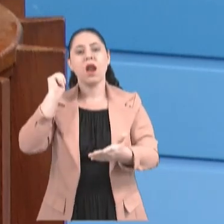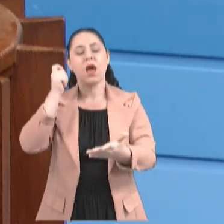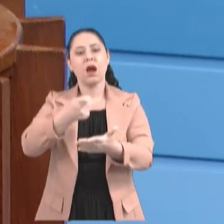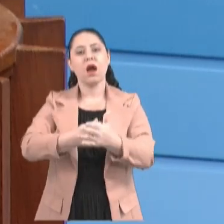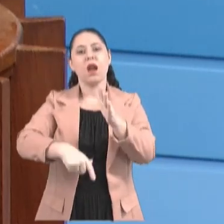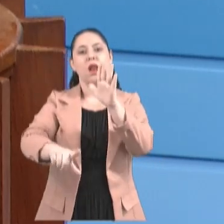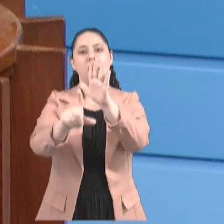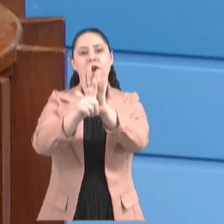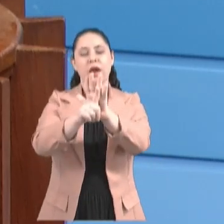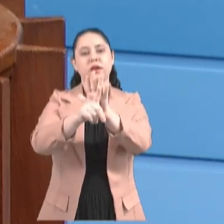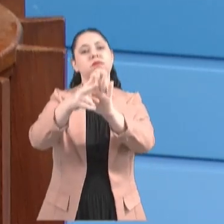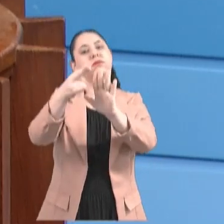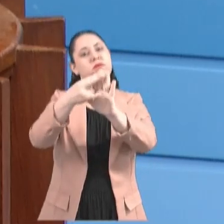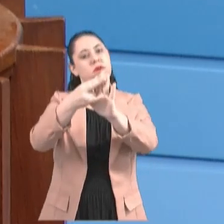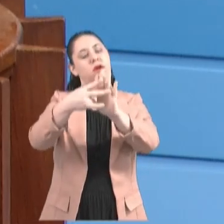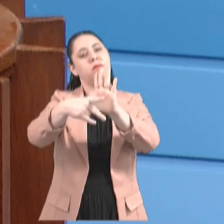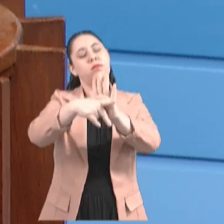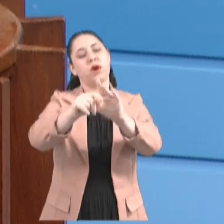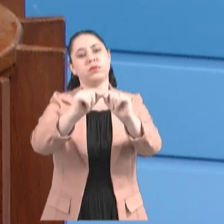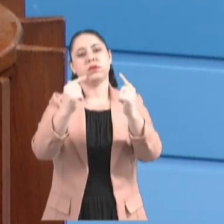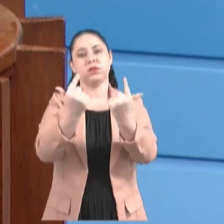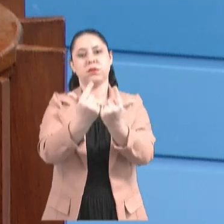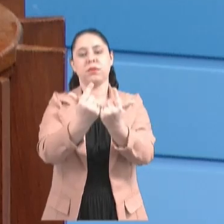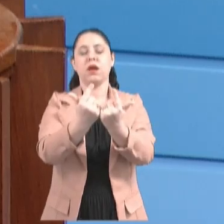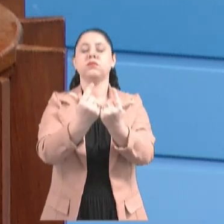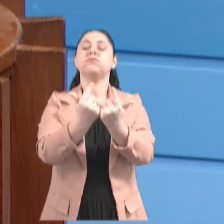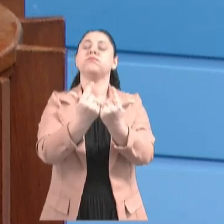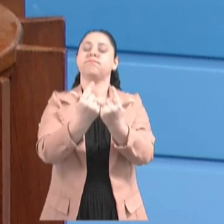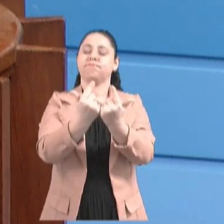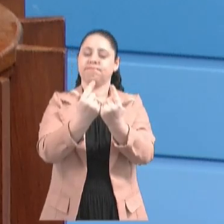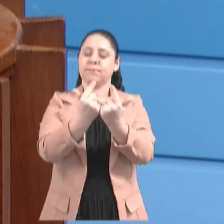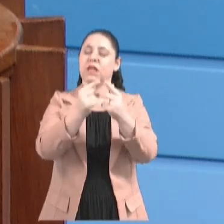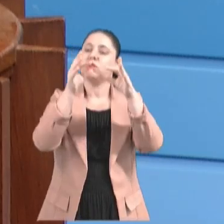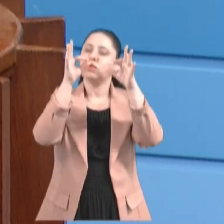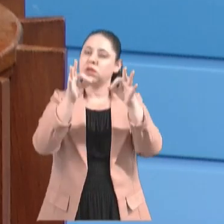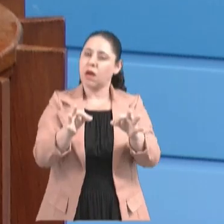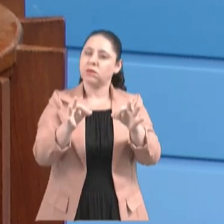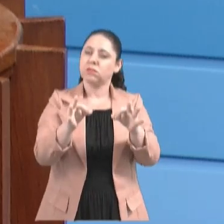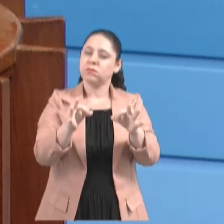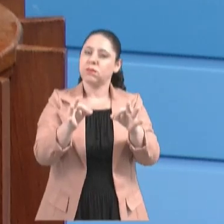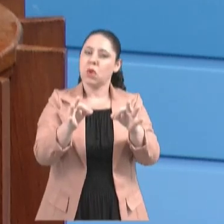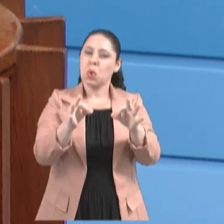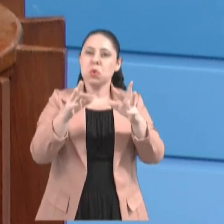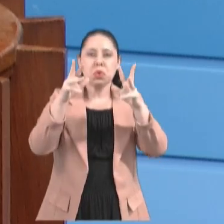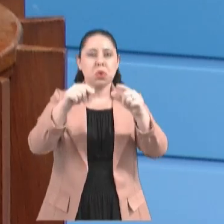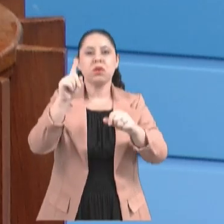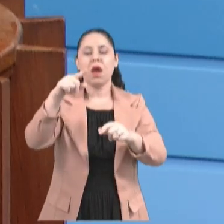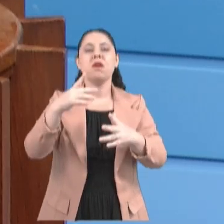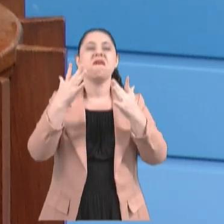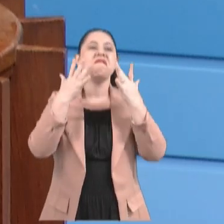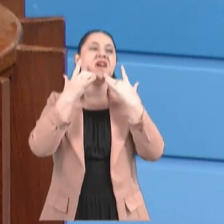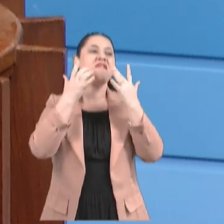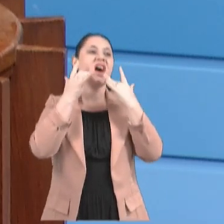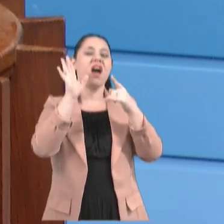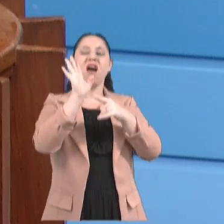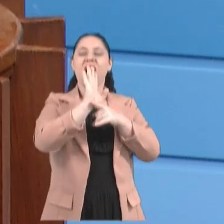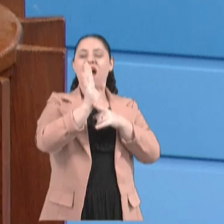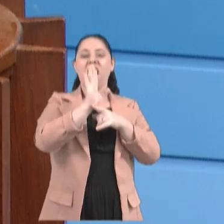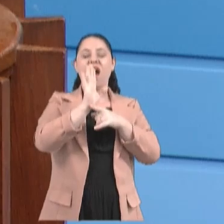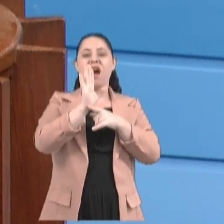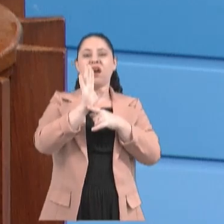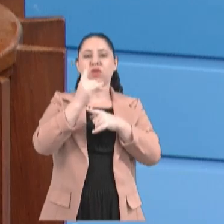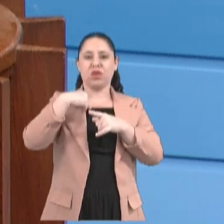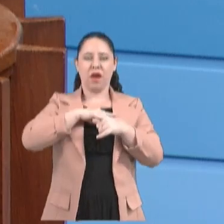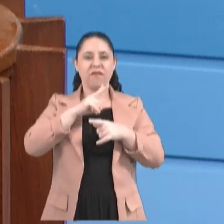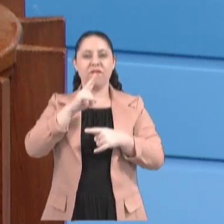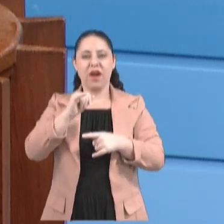a lei, o regimento interno dessa casa e a lógica. Ou tudo isso não vai passar de um teatro barato que